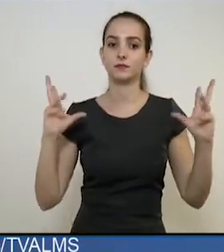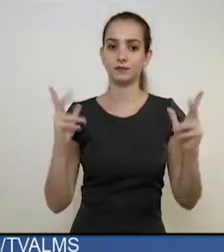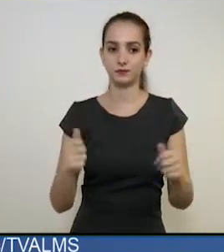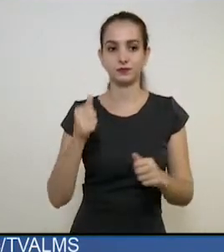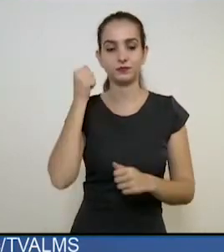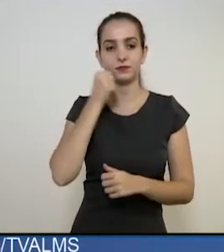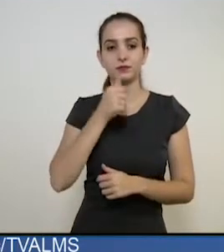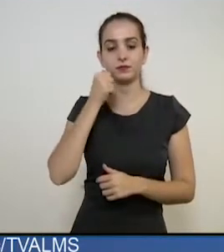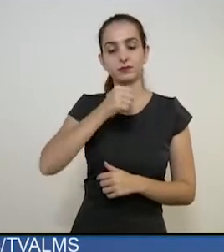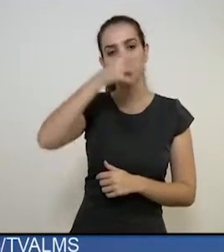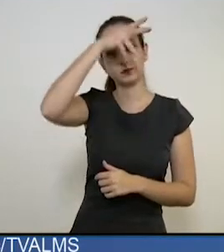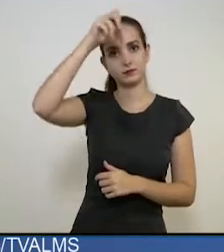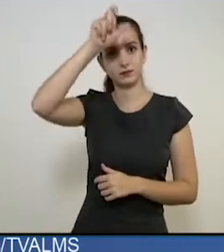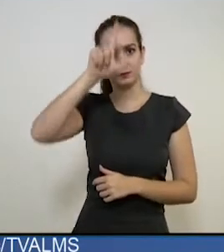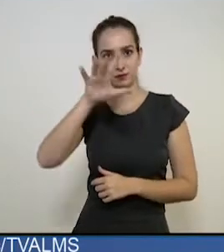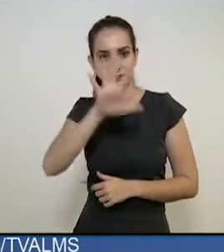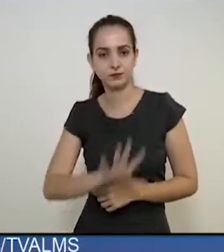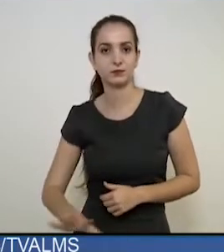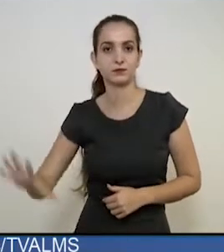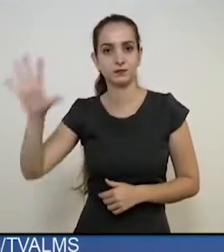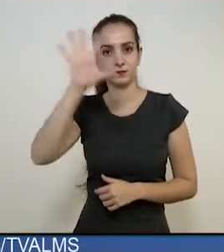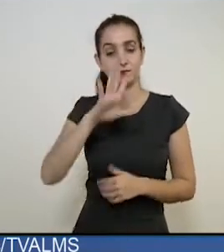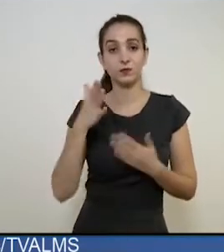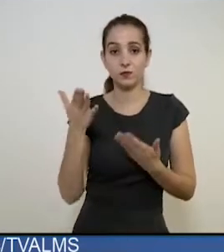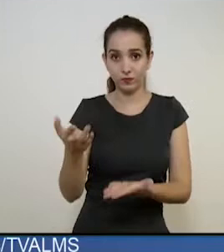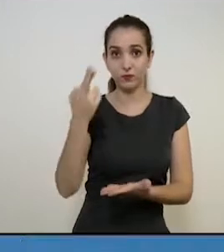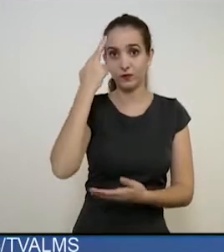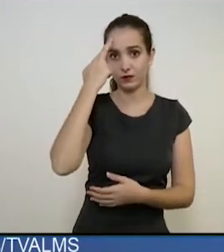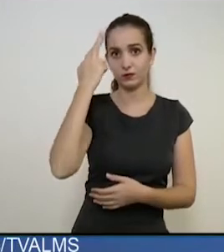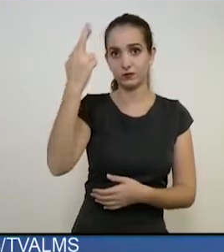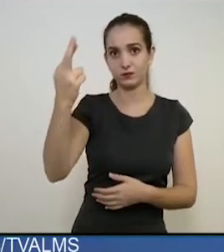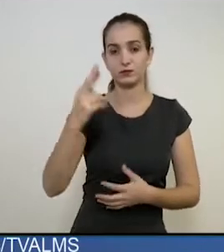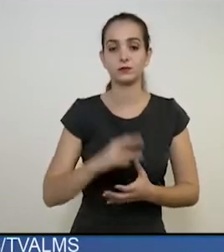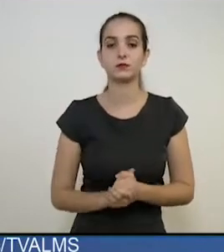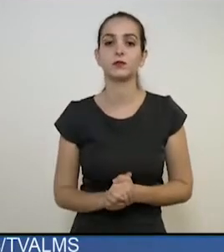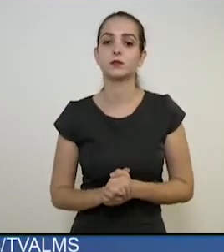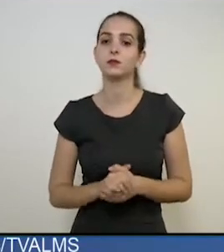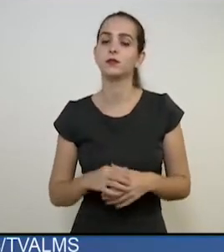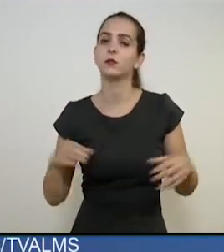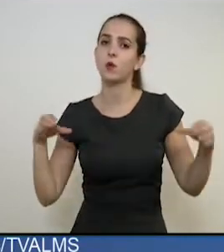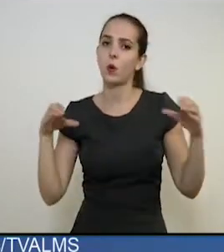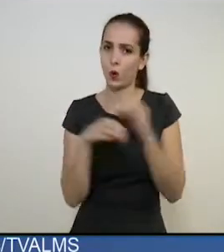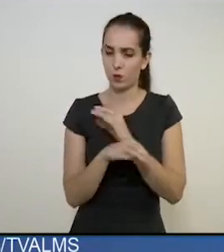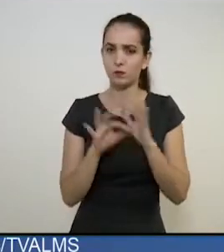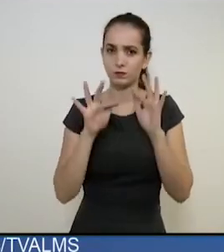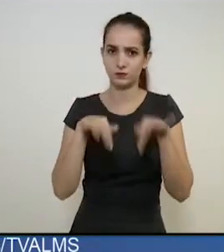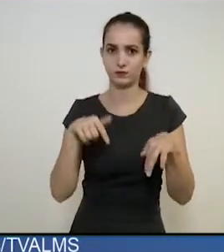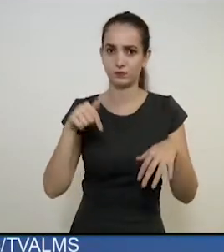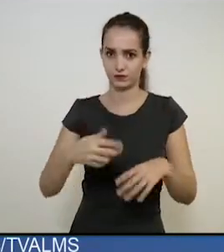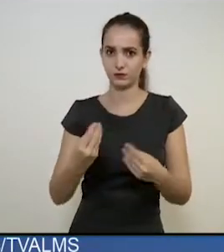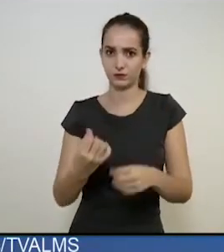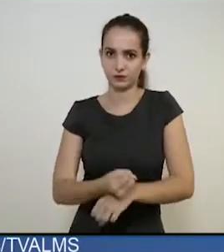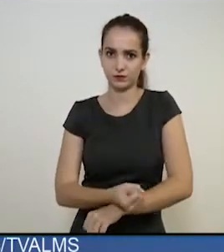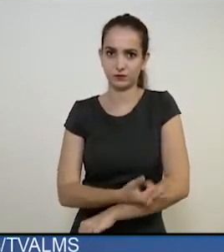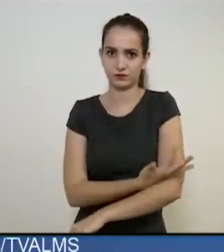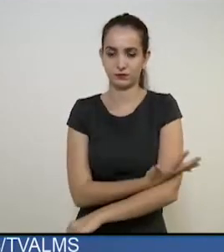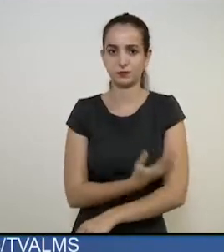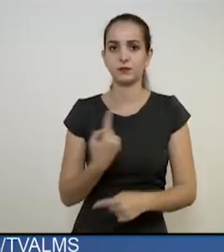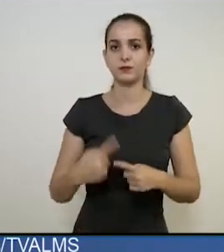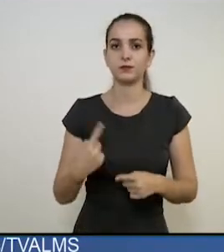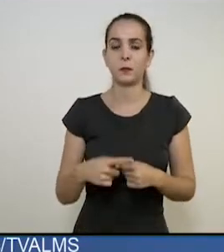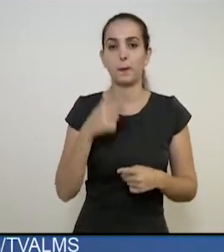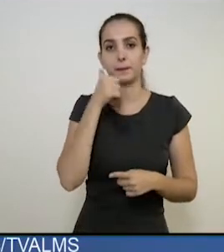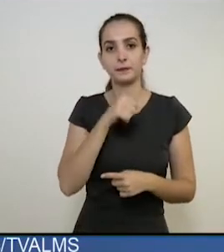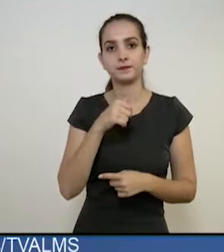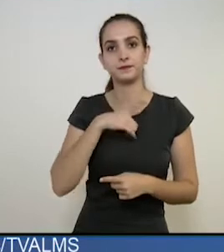as mulheres do Mato Grosso do Sul. E Vossa Excelência finaliza com muita emoção, porque a mulher ela